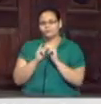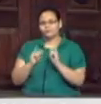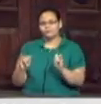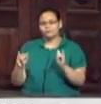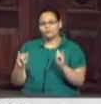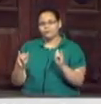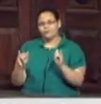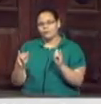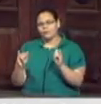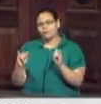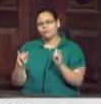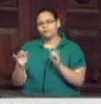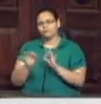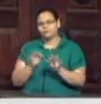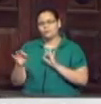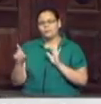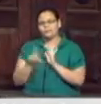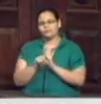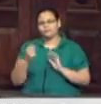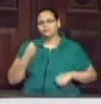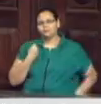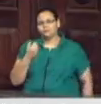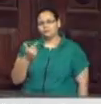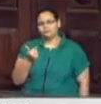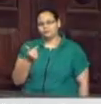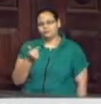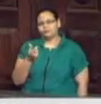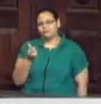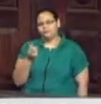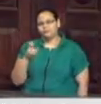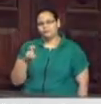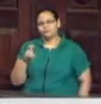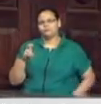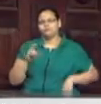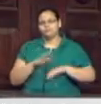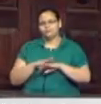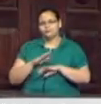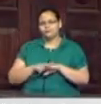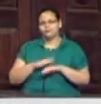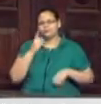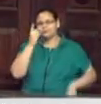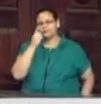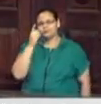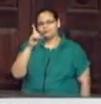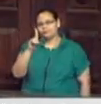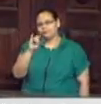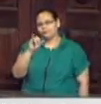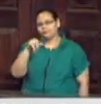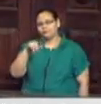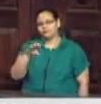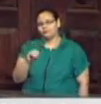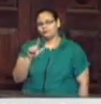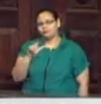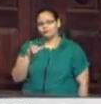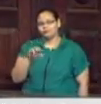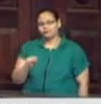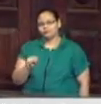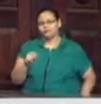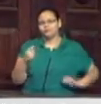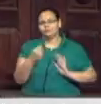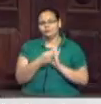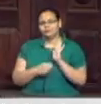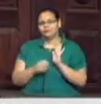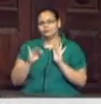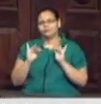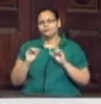Anuncio. Projeto de lei número 1265 de 2015, de autoria do deputado Dionísio Lins. Redação